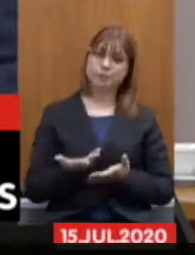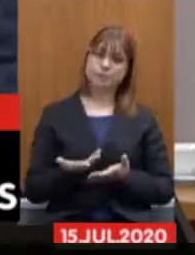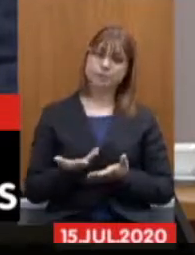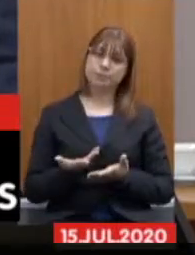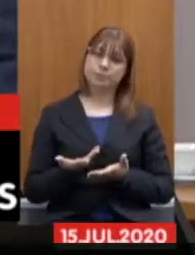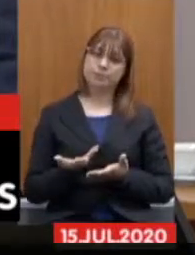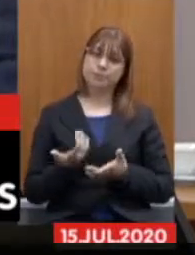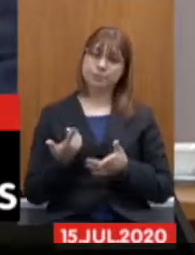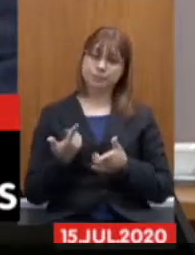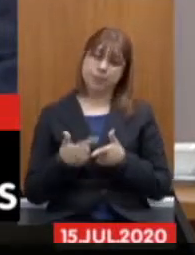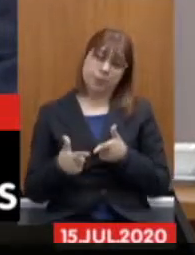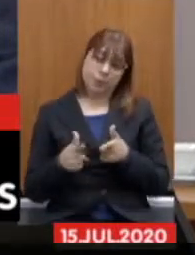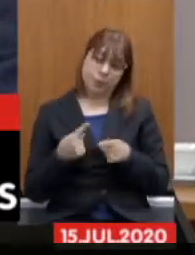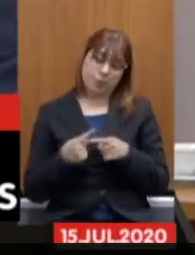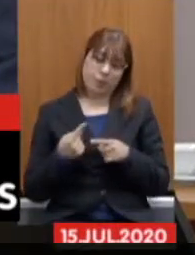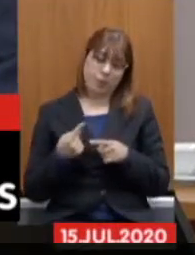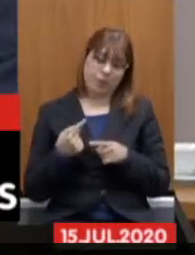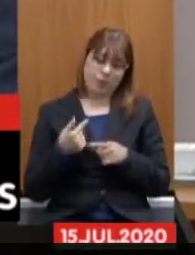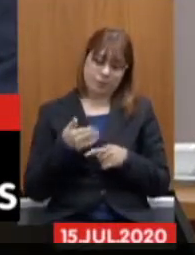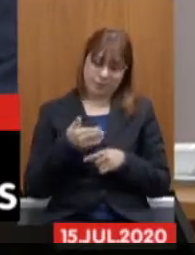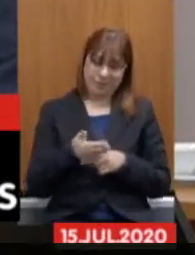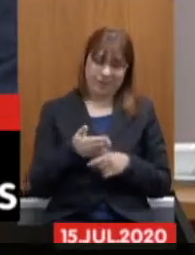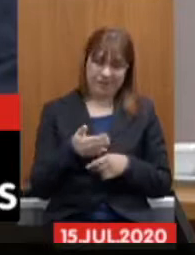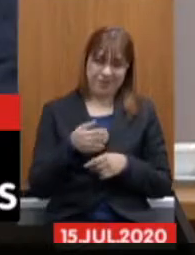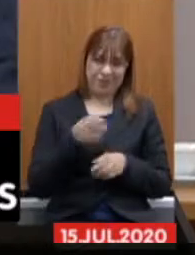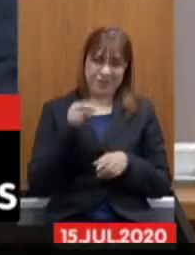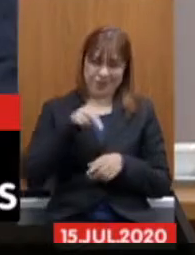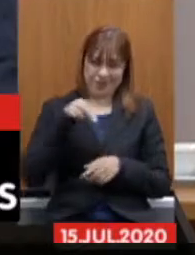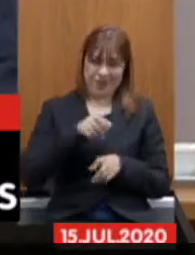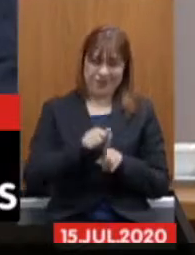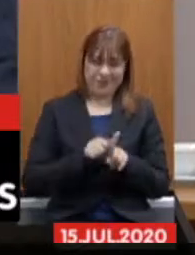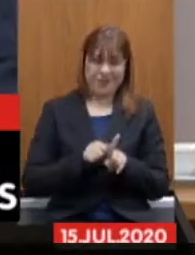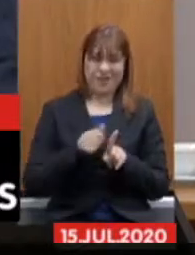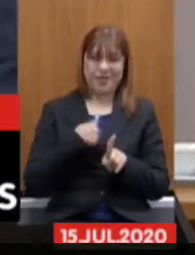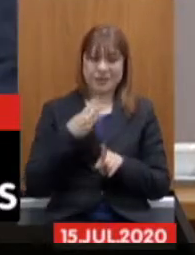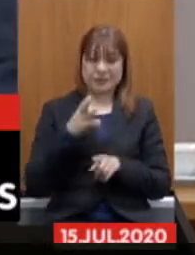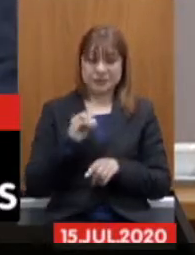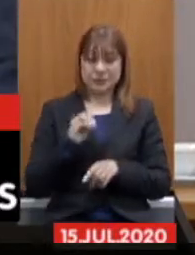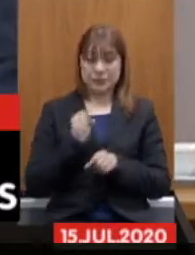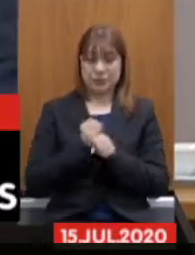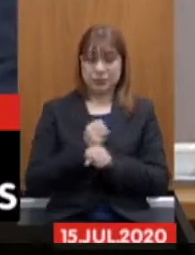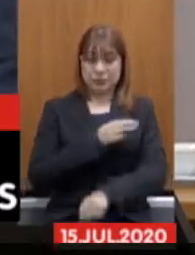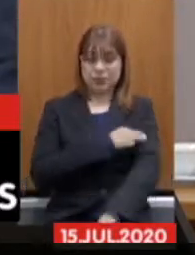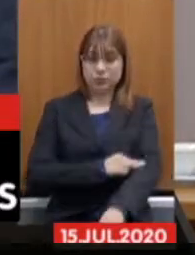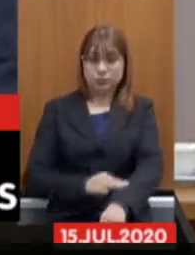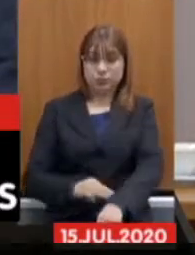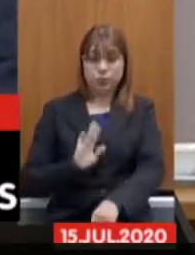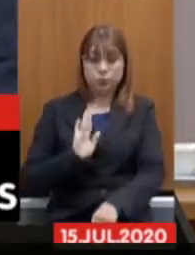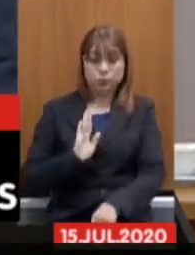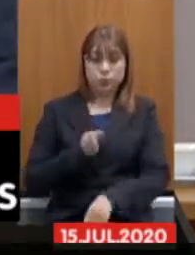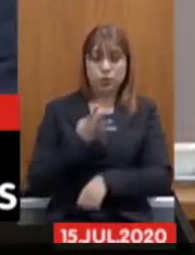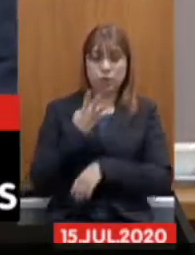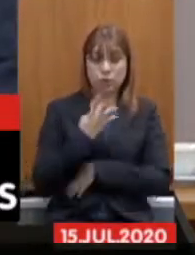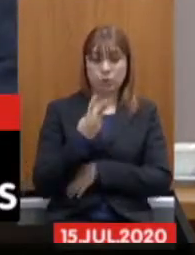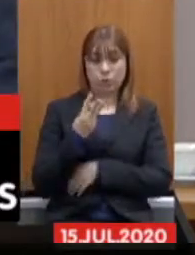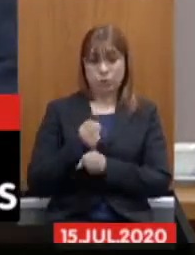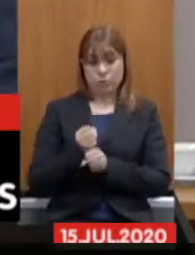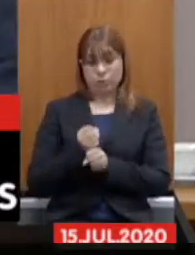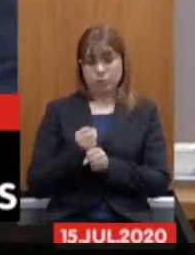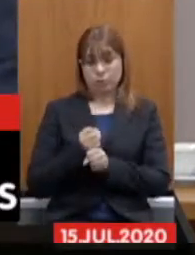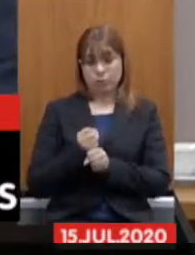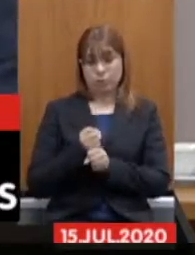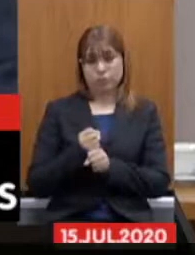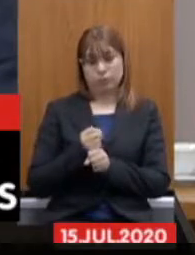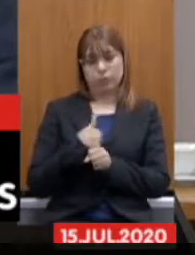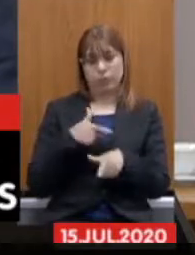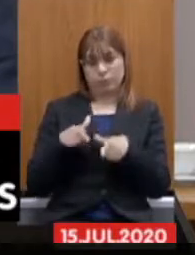em novembro agora faço 30 anos de magistratura e tenho 43 anos ligados ao tribunal de justiça